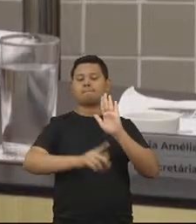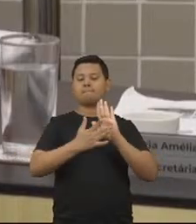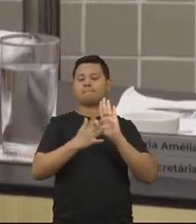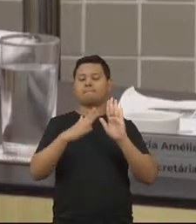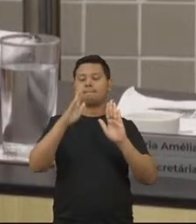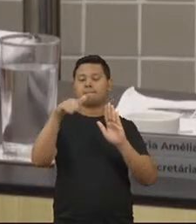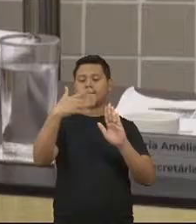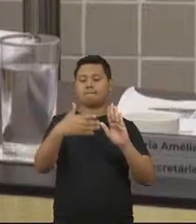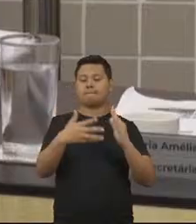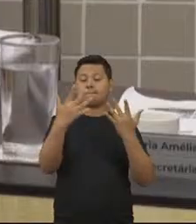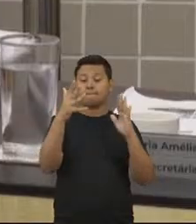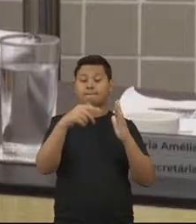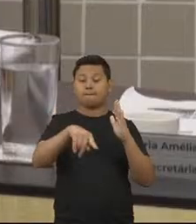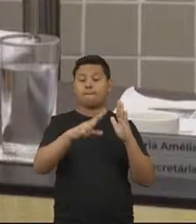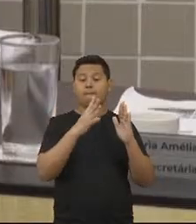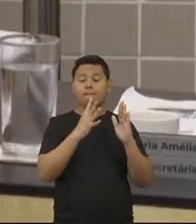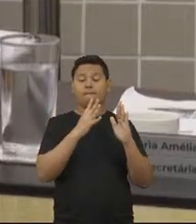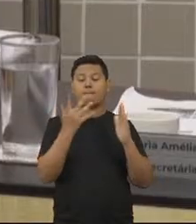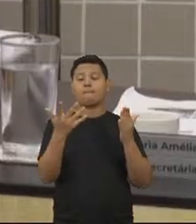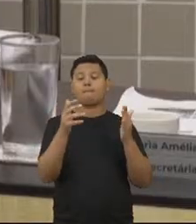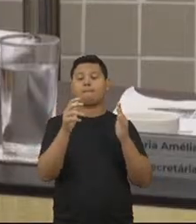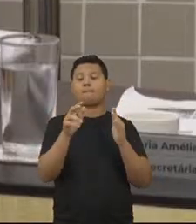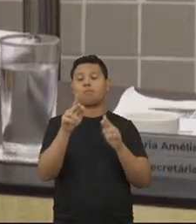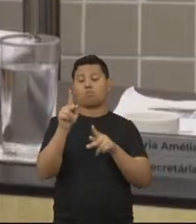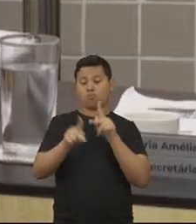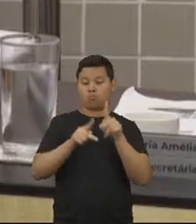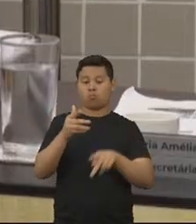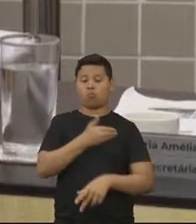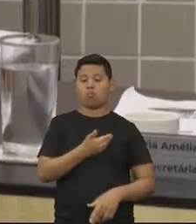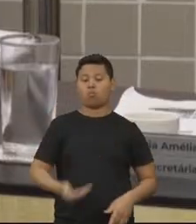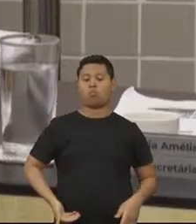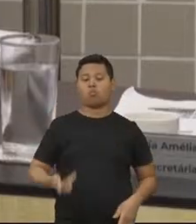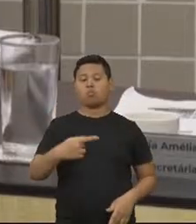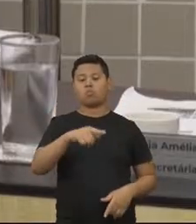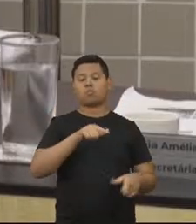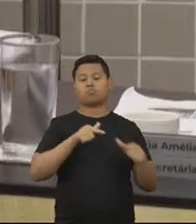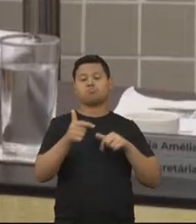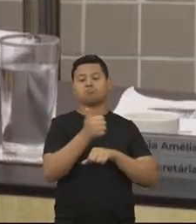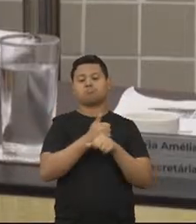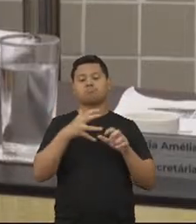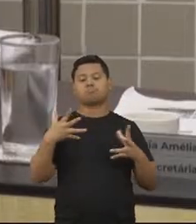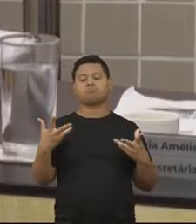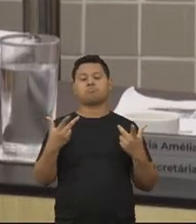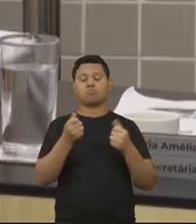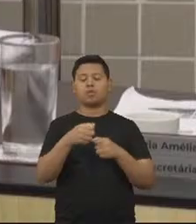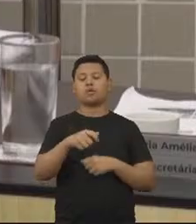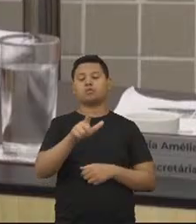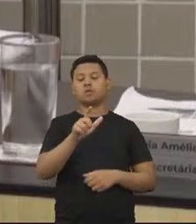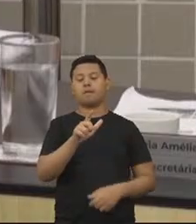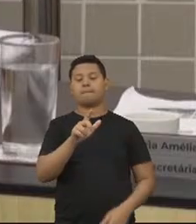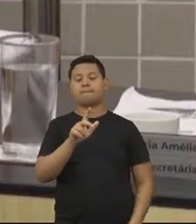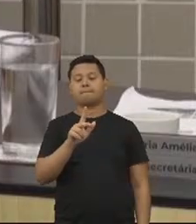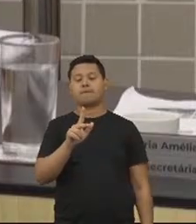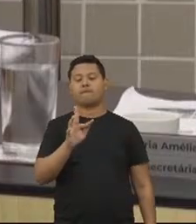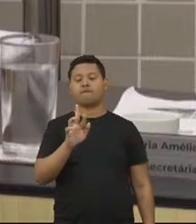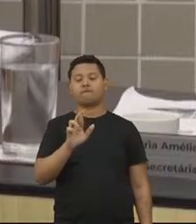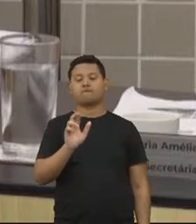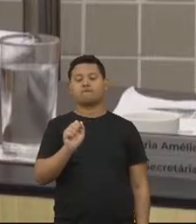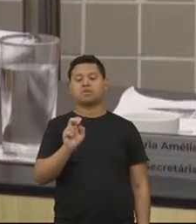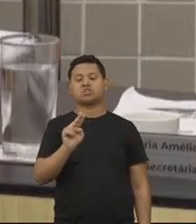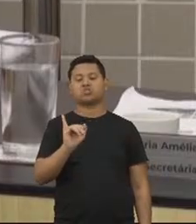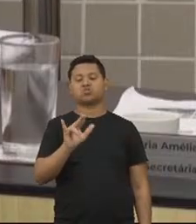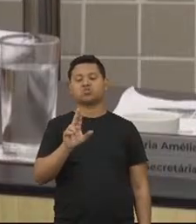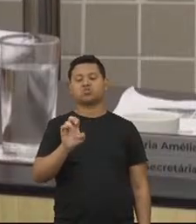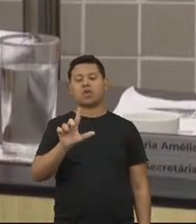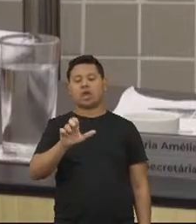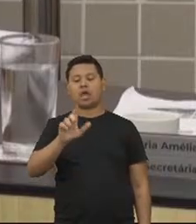homenagem, parabenizando e reconhecendo publicamente a atuação exemplar da Cabo PM Franciele Simões e